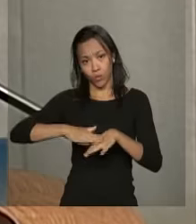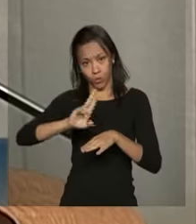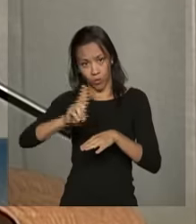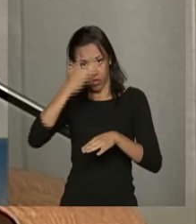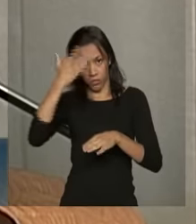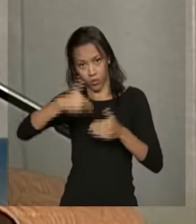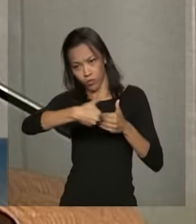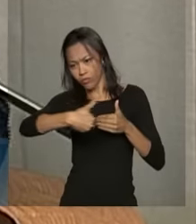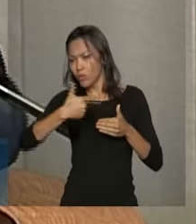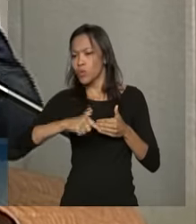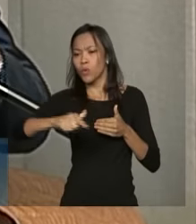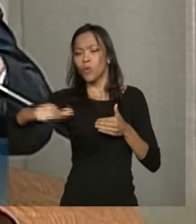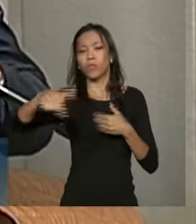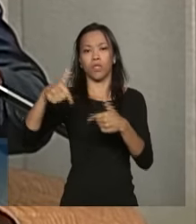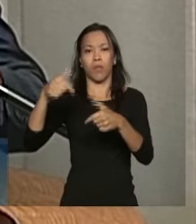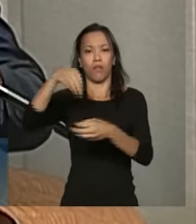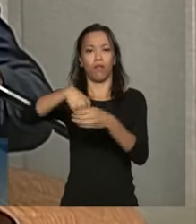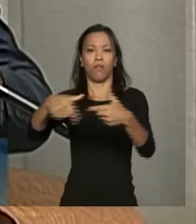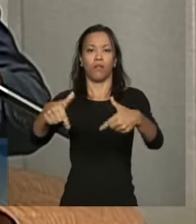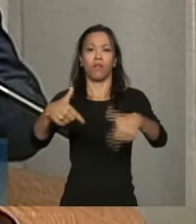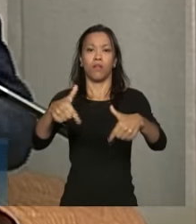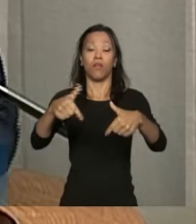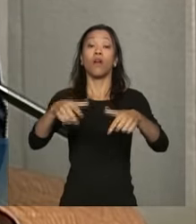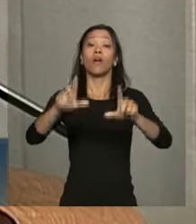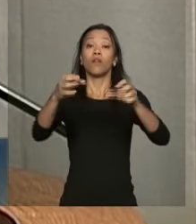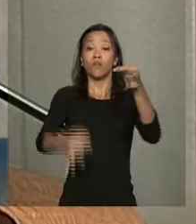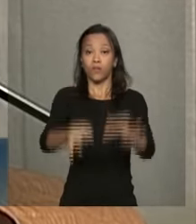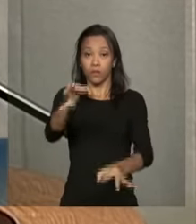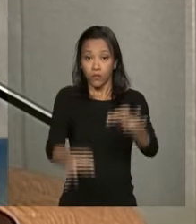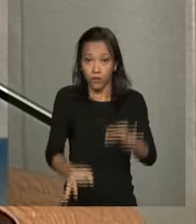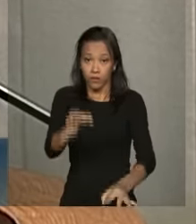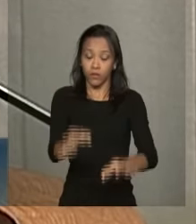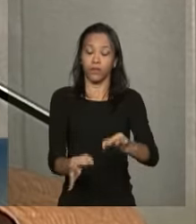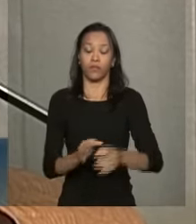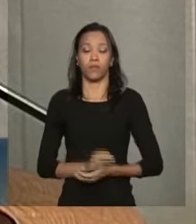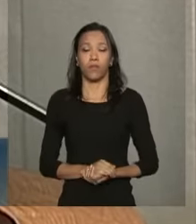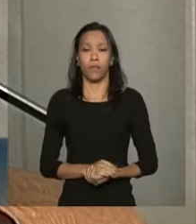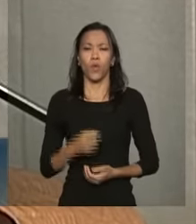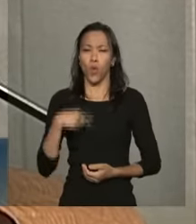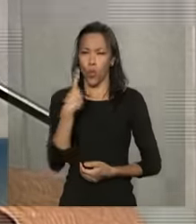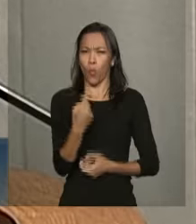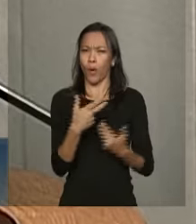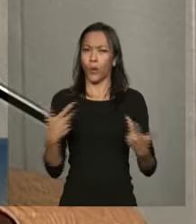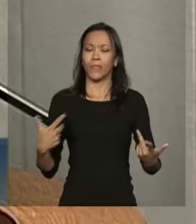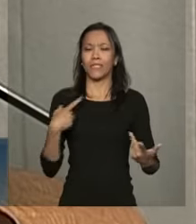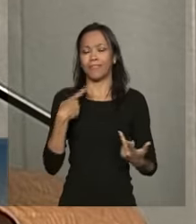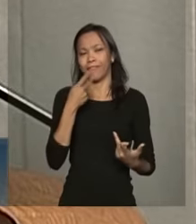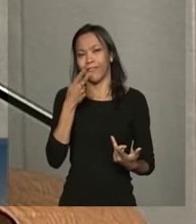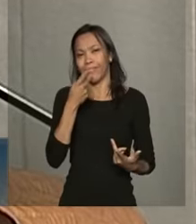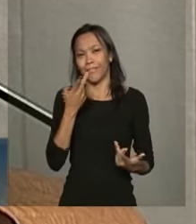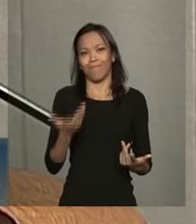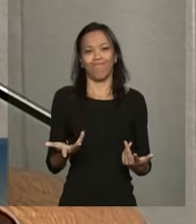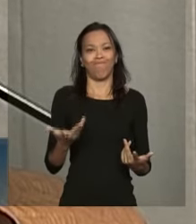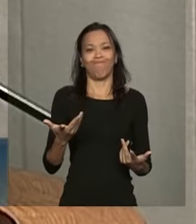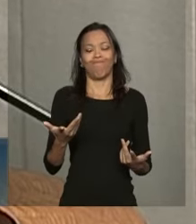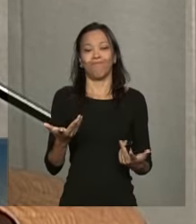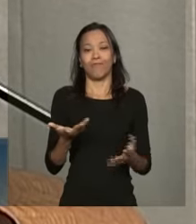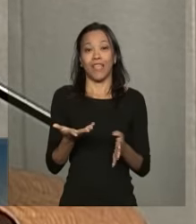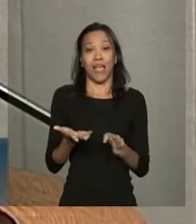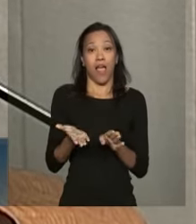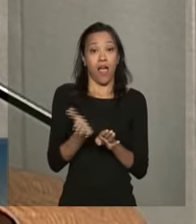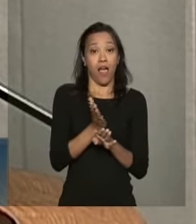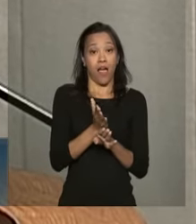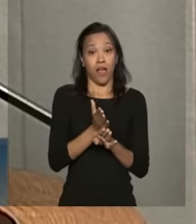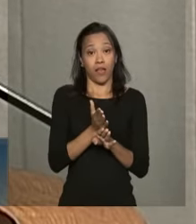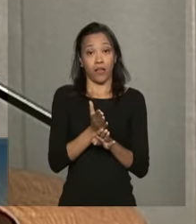também Ministro um especial uma uma uma observação especial é muito difícil falar antes de todos que me